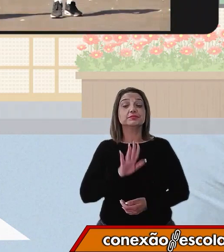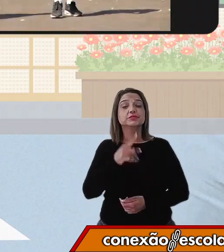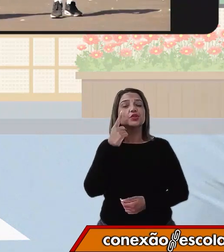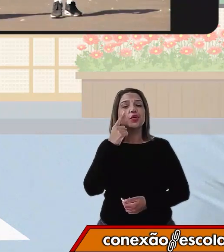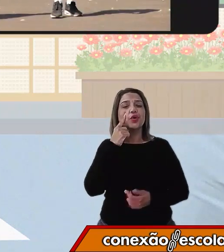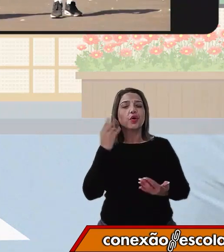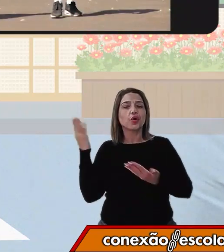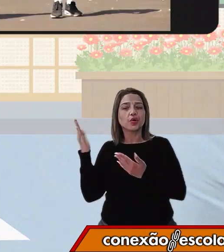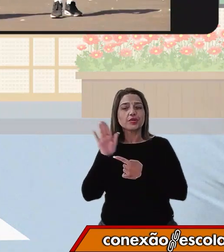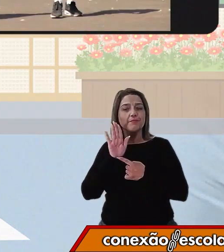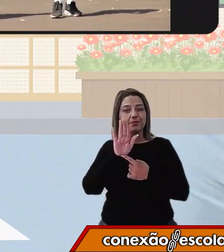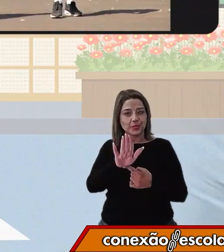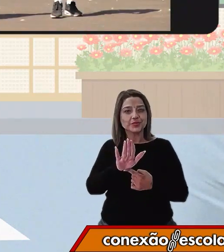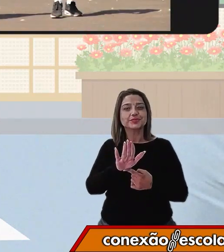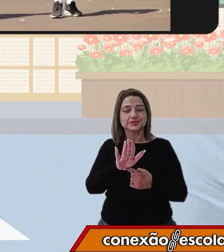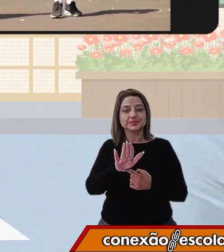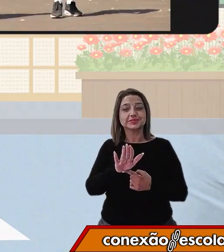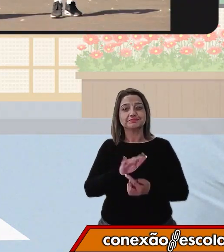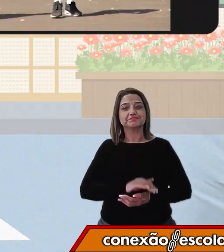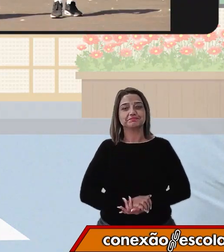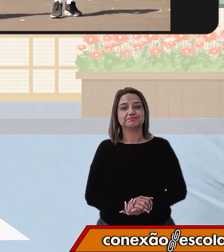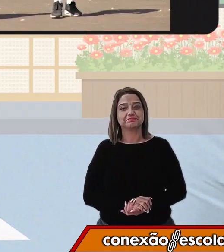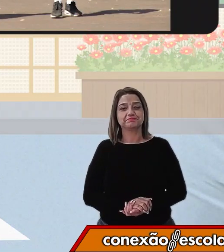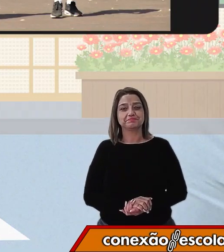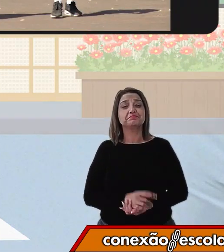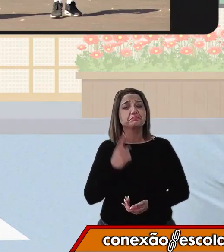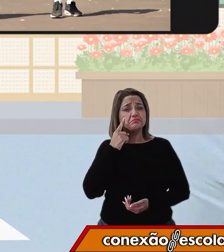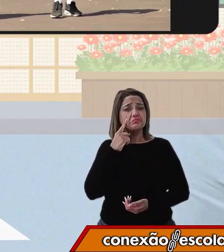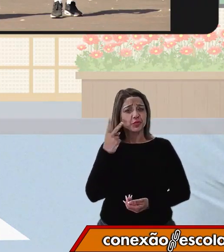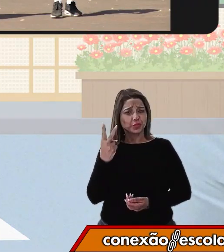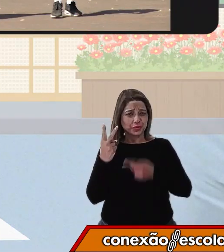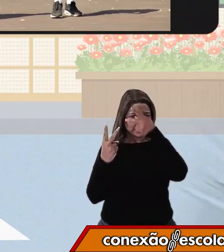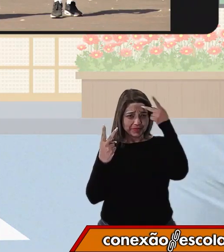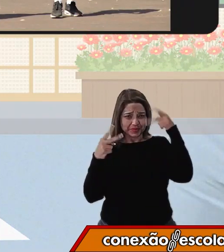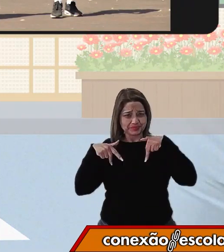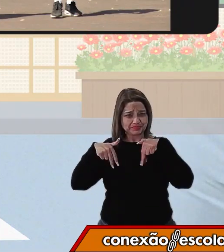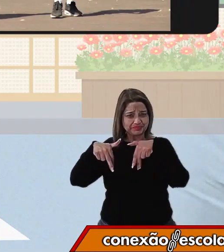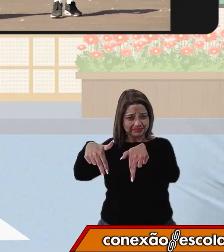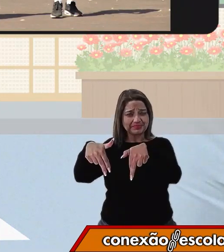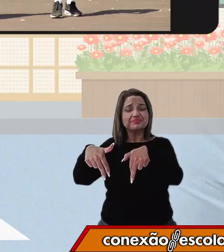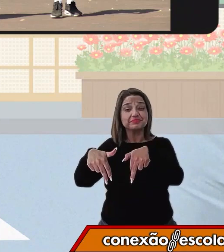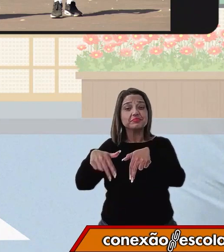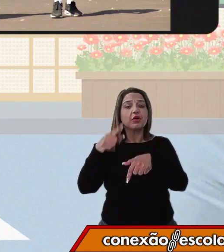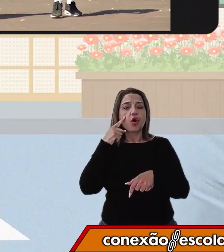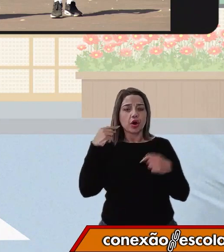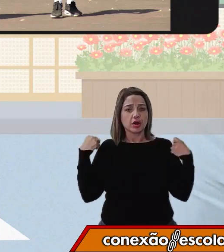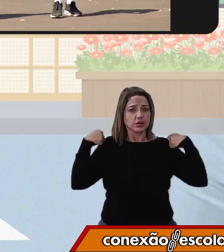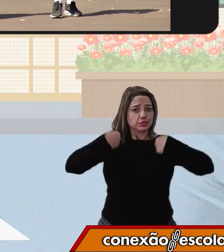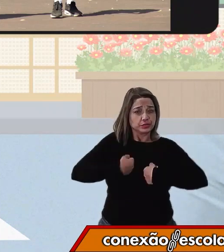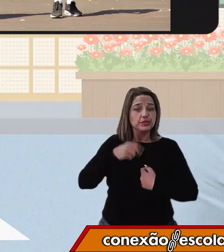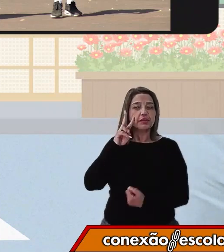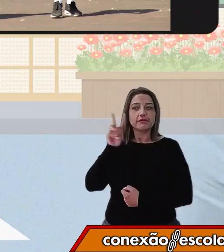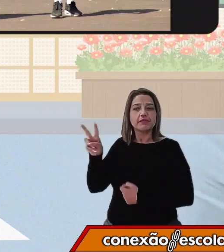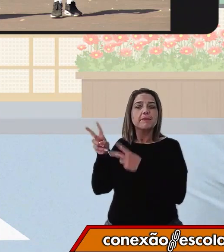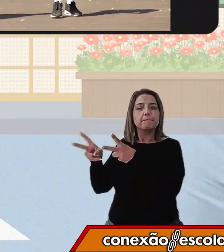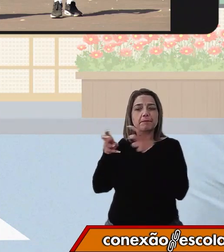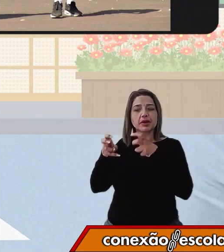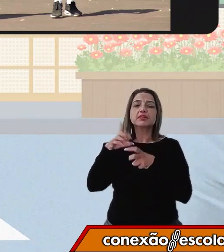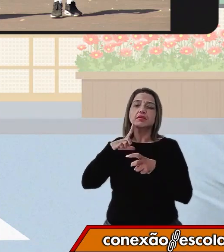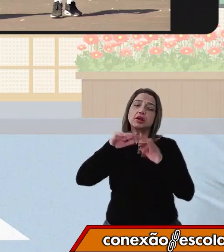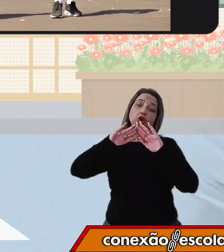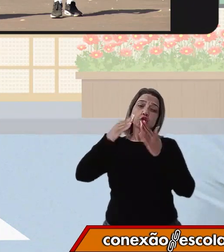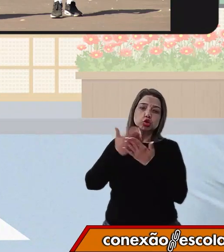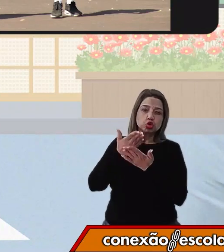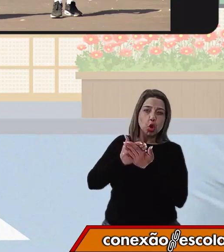e vamos a mais uma imagem estão vendo esses pedestres pelas mochilas nas costas devem estar